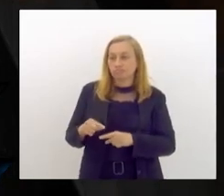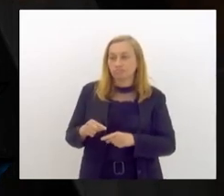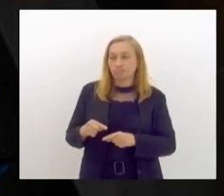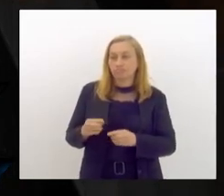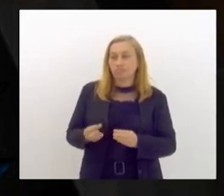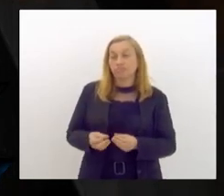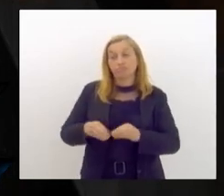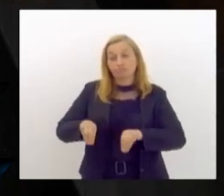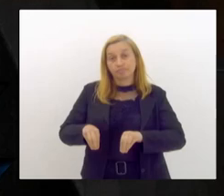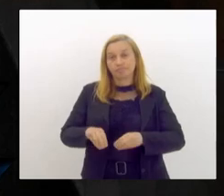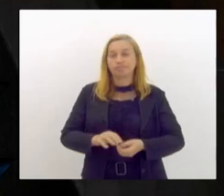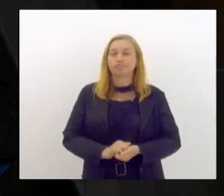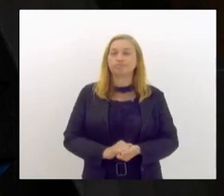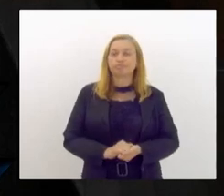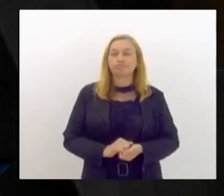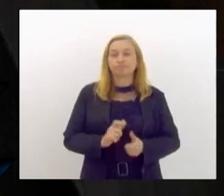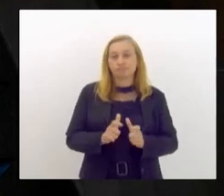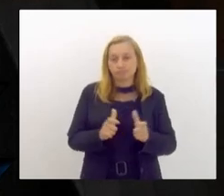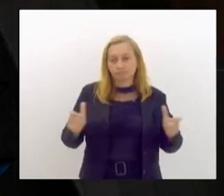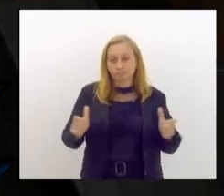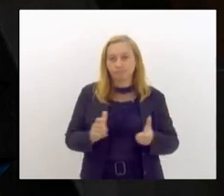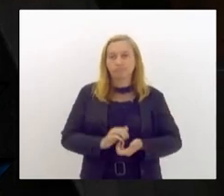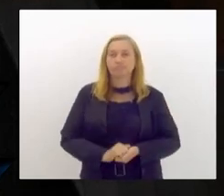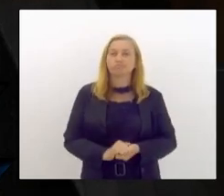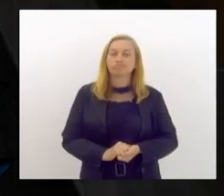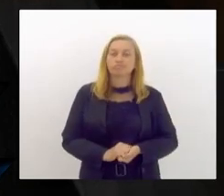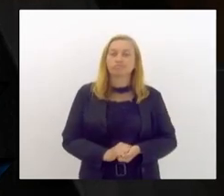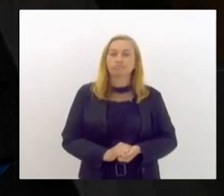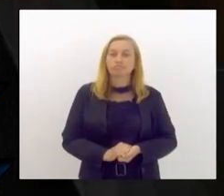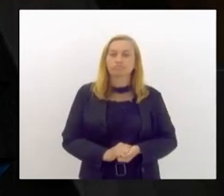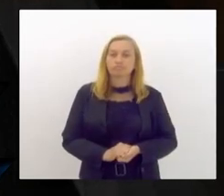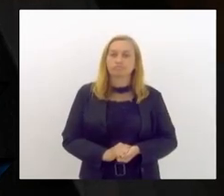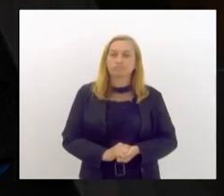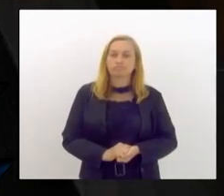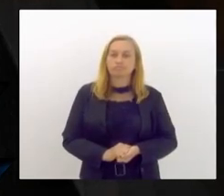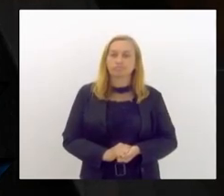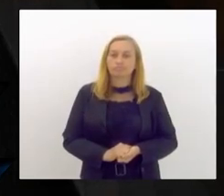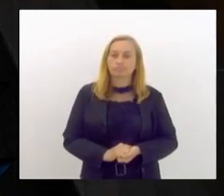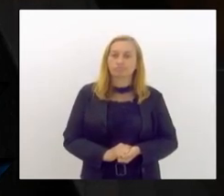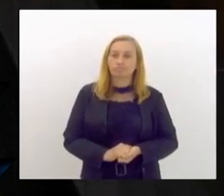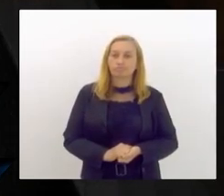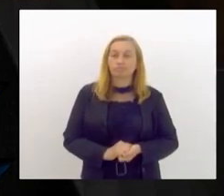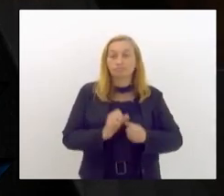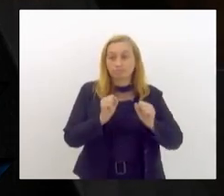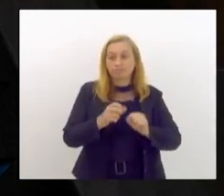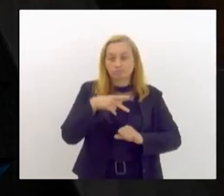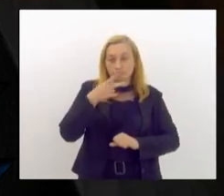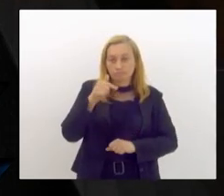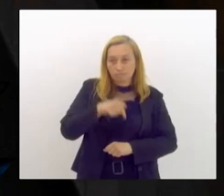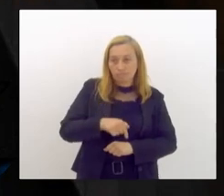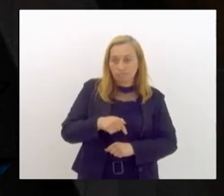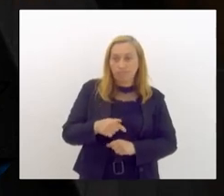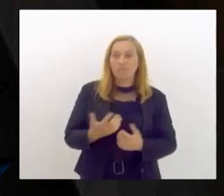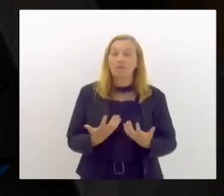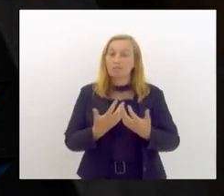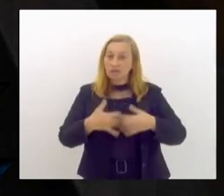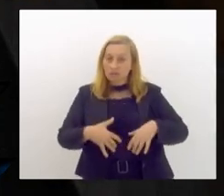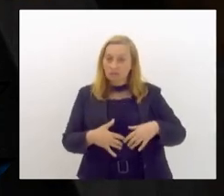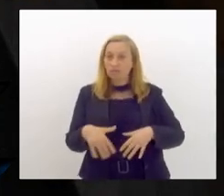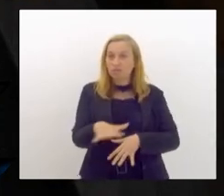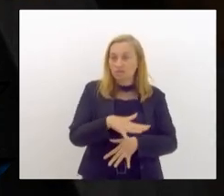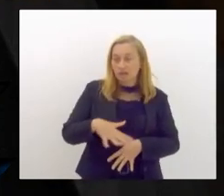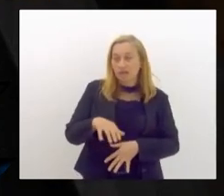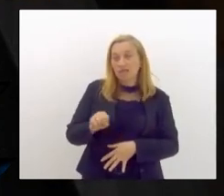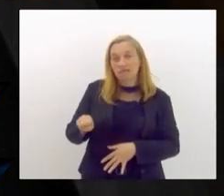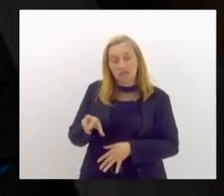tragédias maiores. Isto, citei aqui Petrópolis, a região